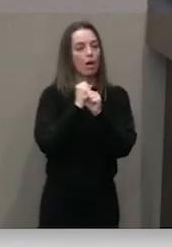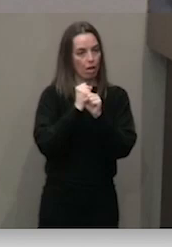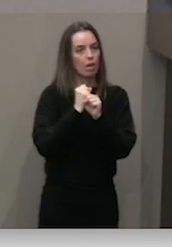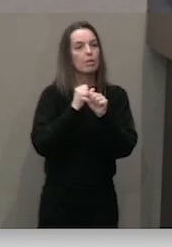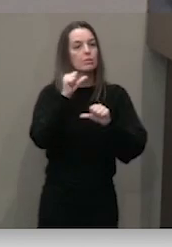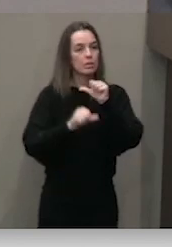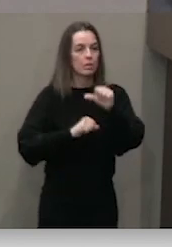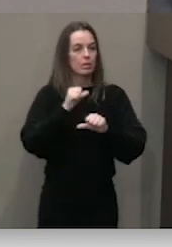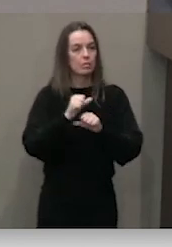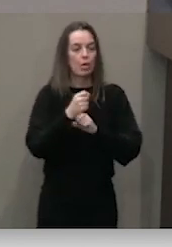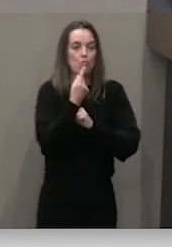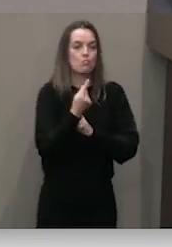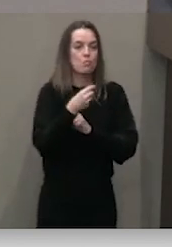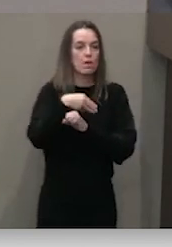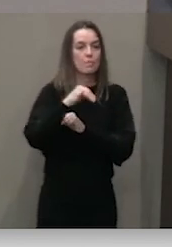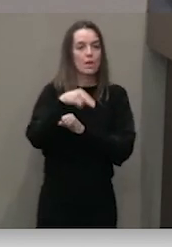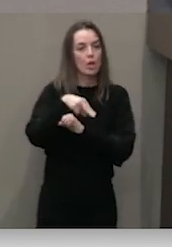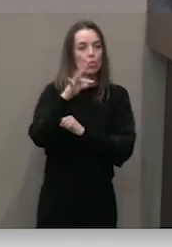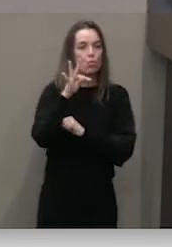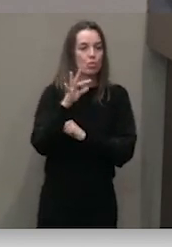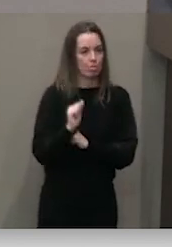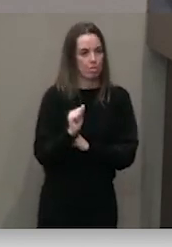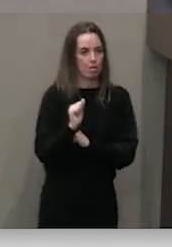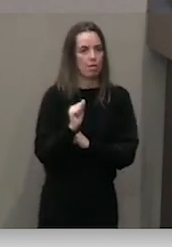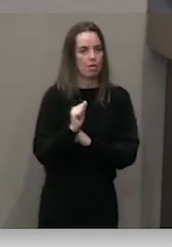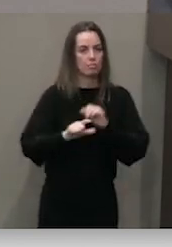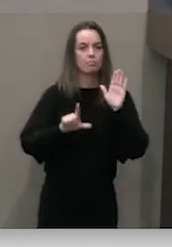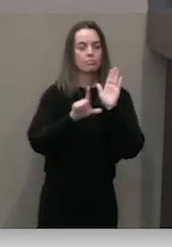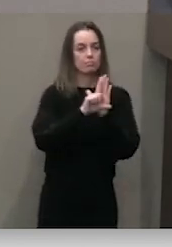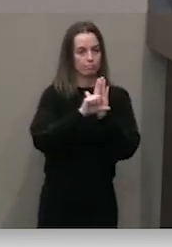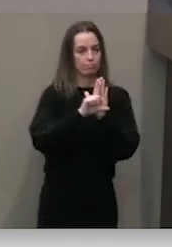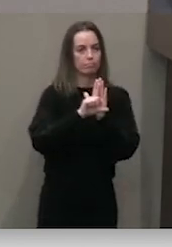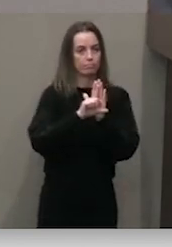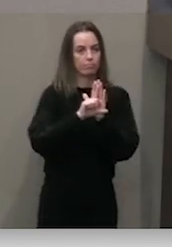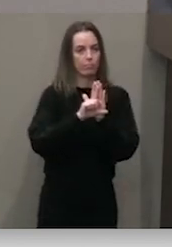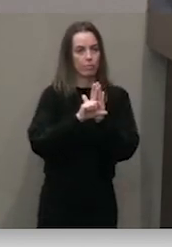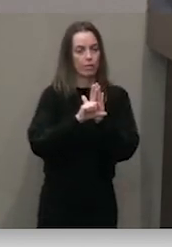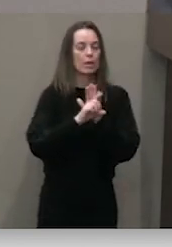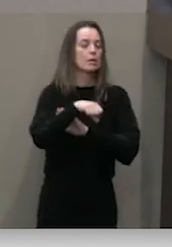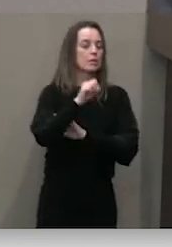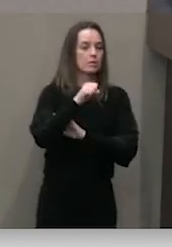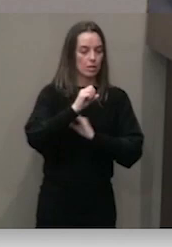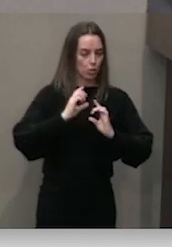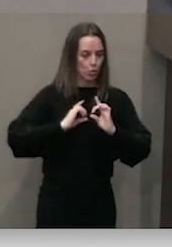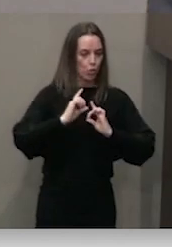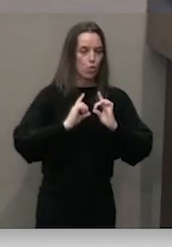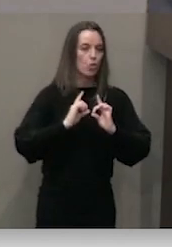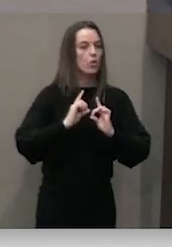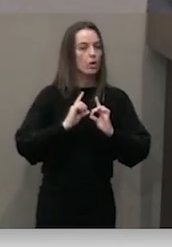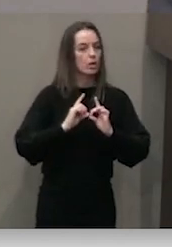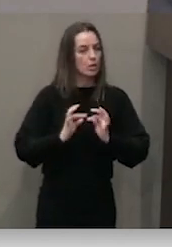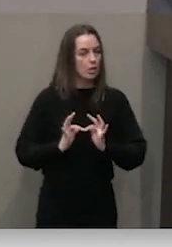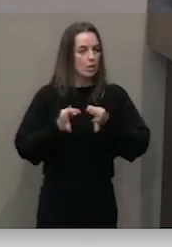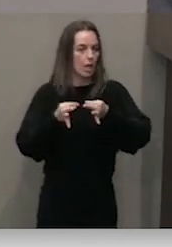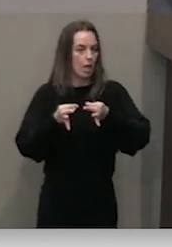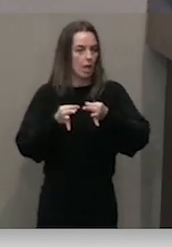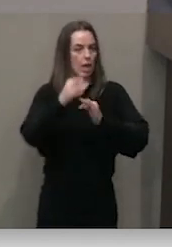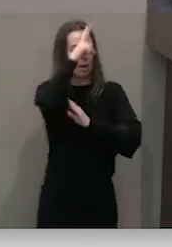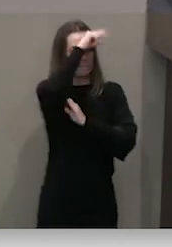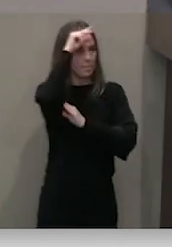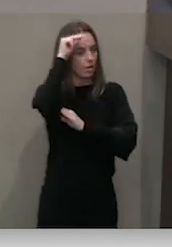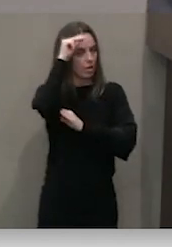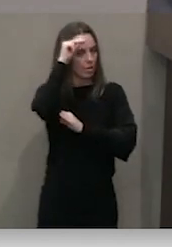numa minuta de lei. Obviamente que com a coordenação técnica da Prefeitura, com a coordenação técnica do ponto de